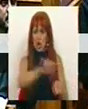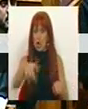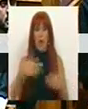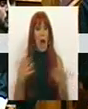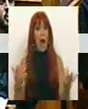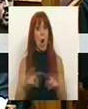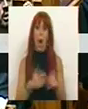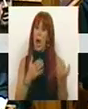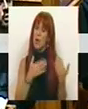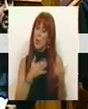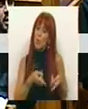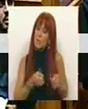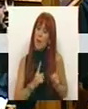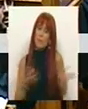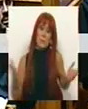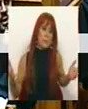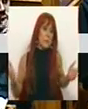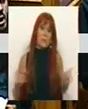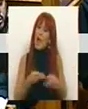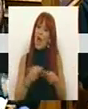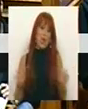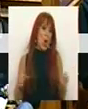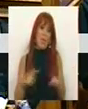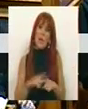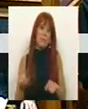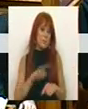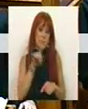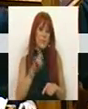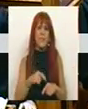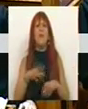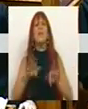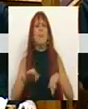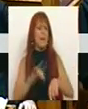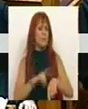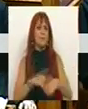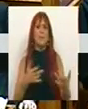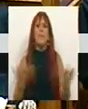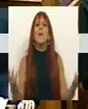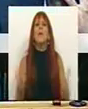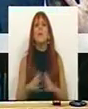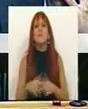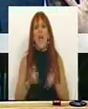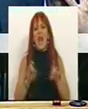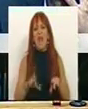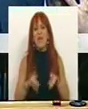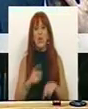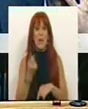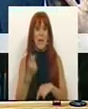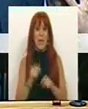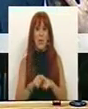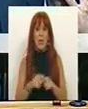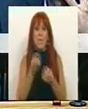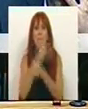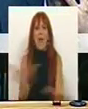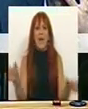cabe aos senhores agora a responsabilidade de resolver esta questão e de evitar que esse dinheiro se